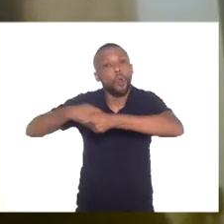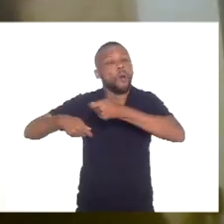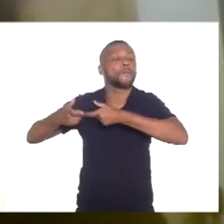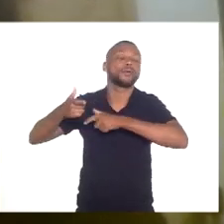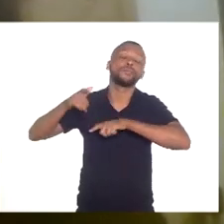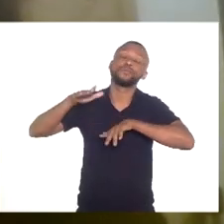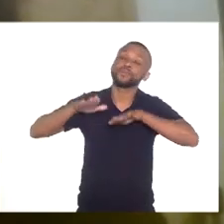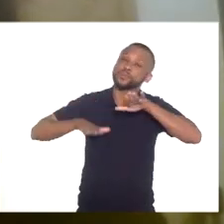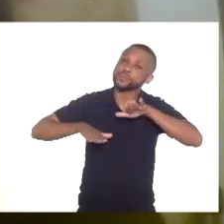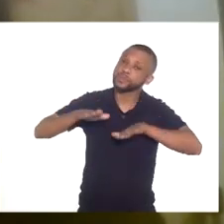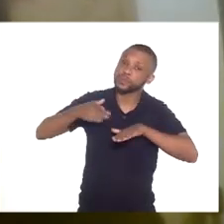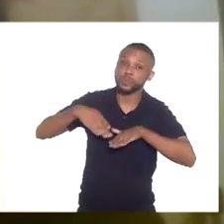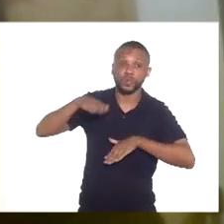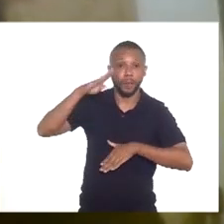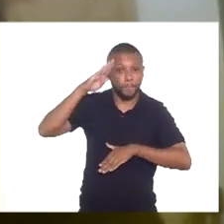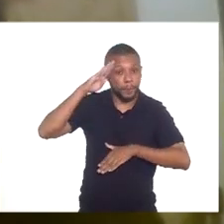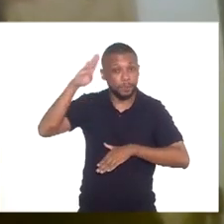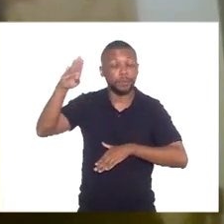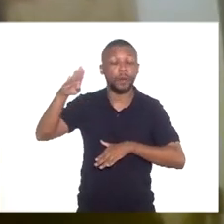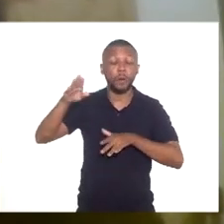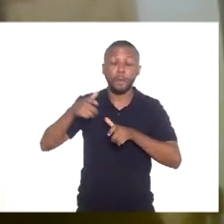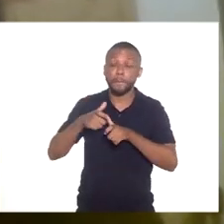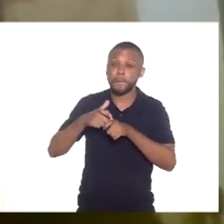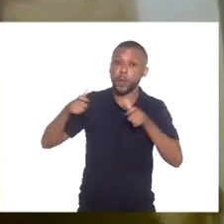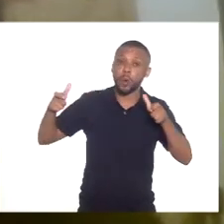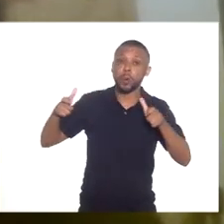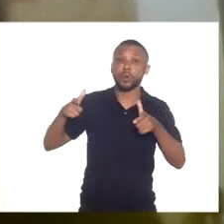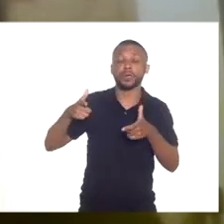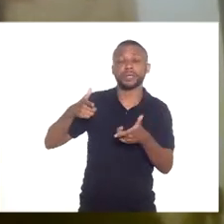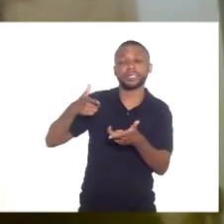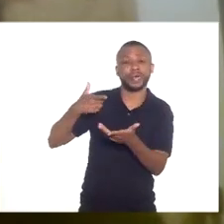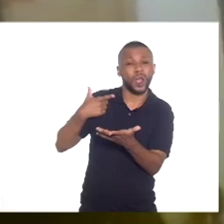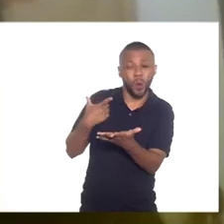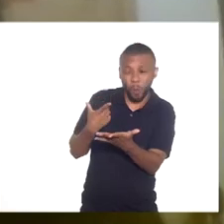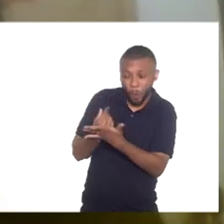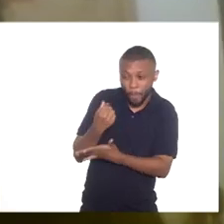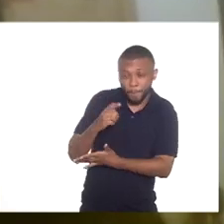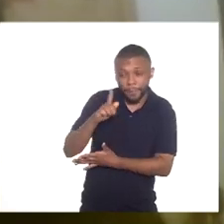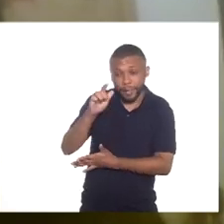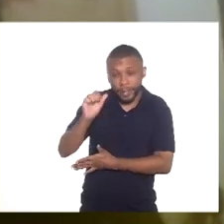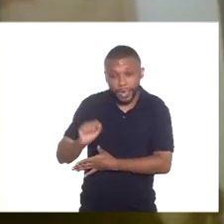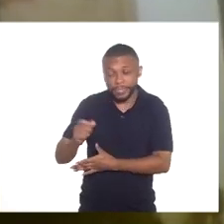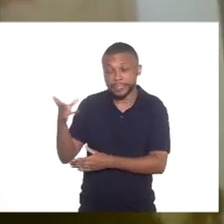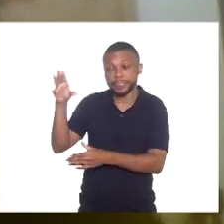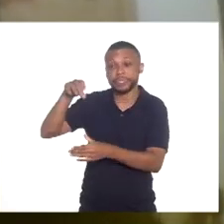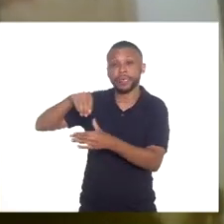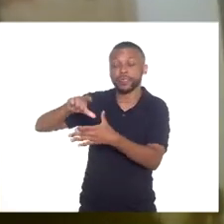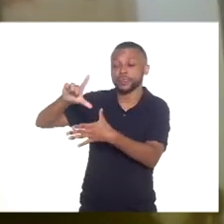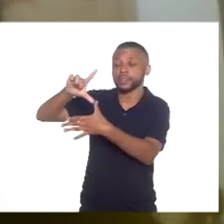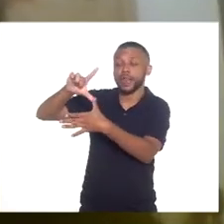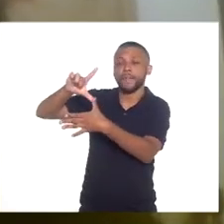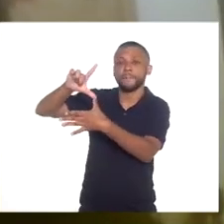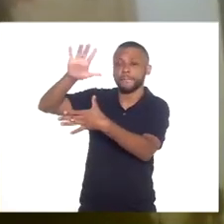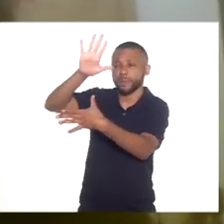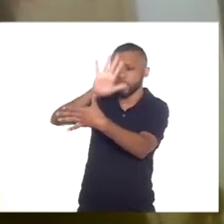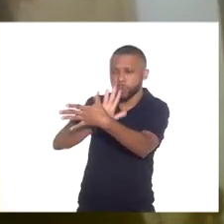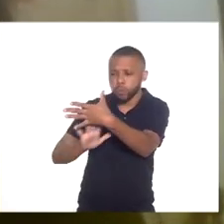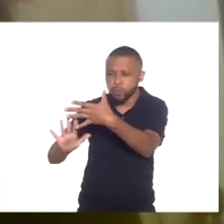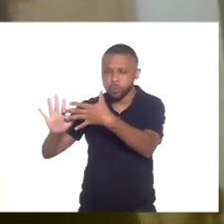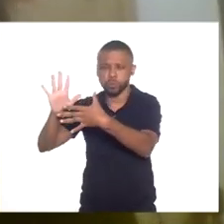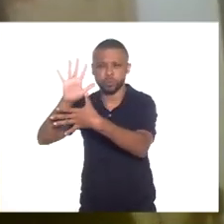talvez maior mercado consumidor da América do Sul? Né? Isso aí não tem preço, isso aí é um